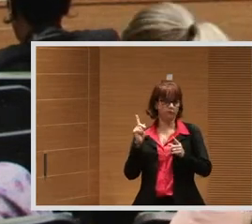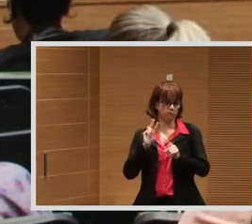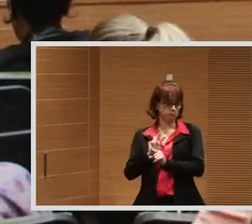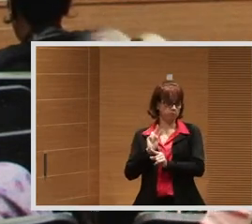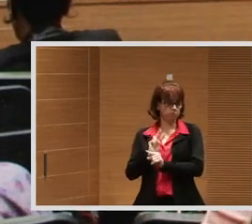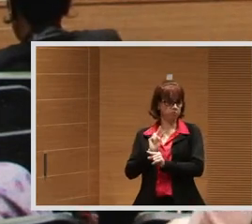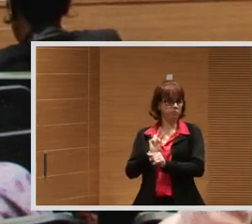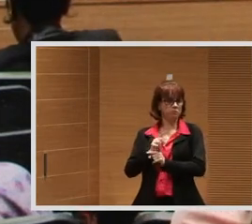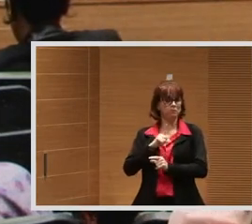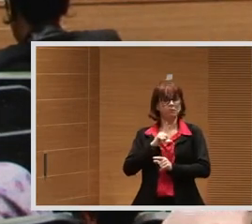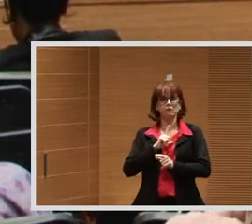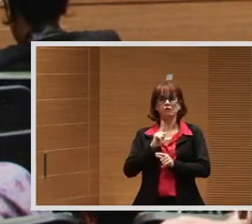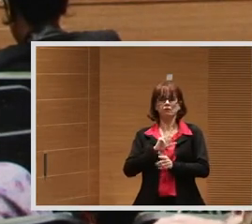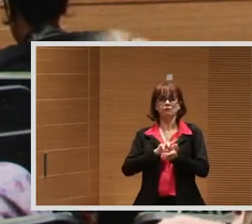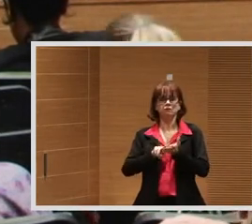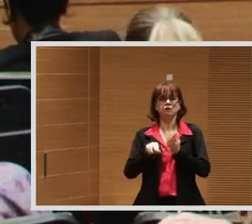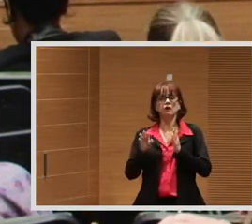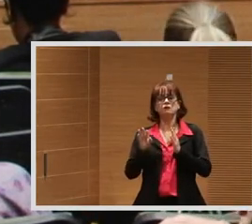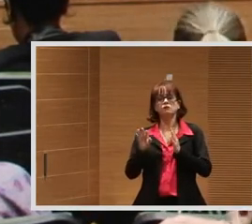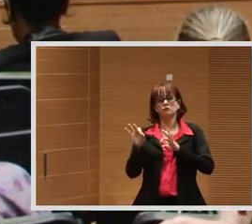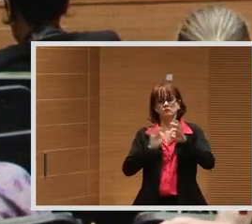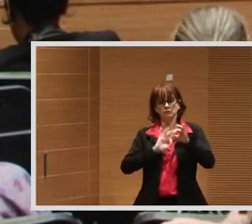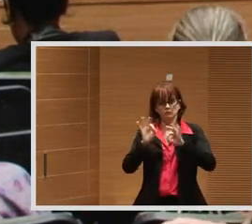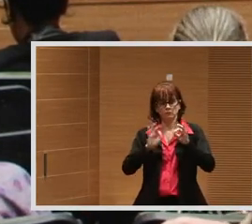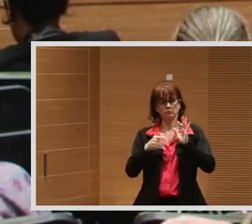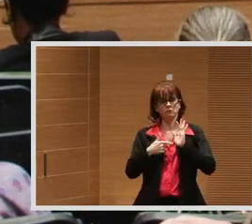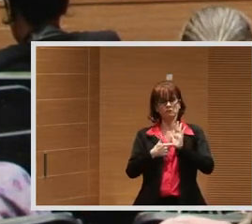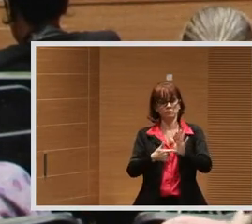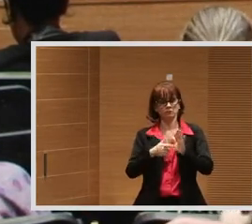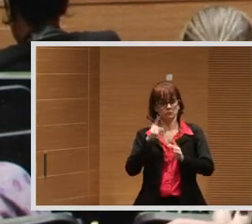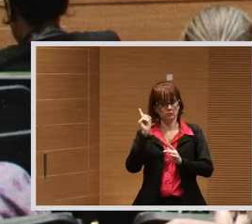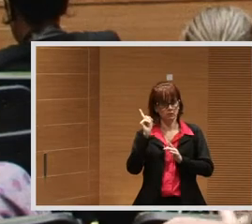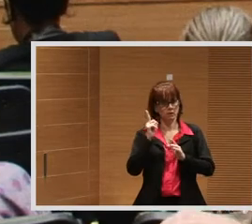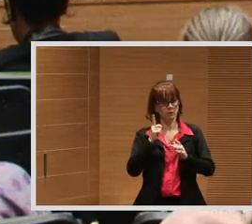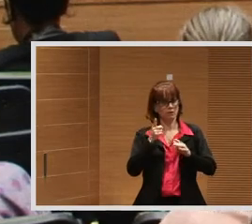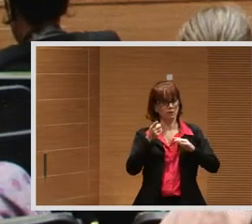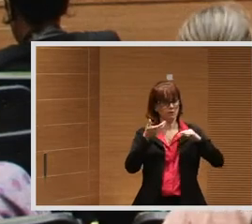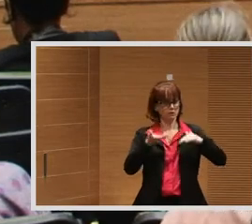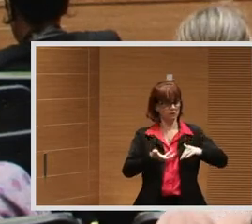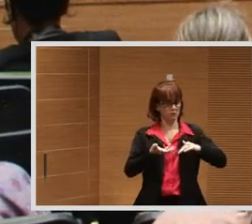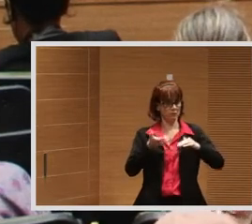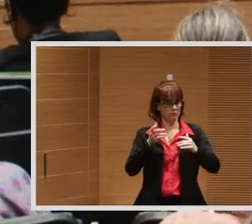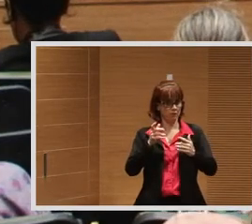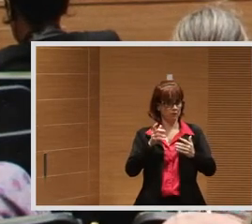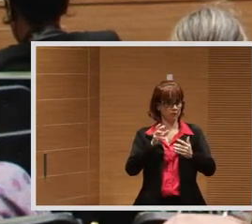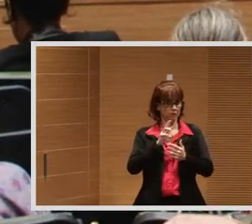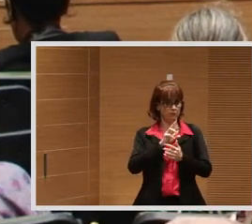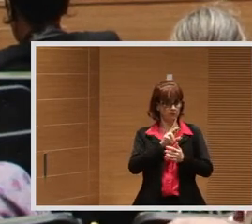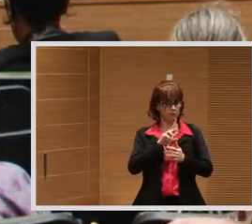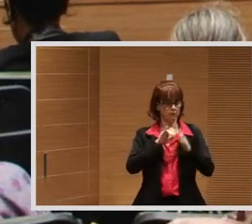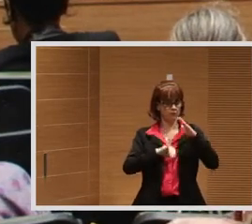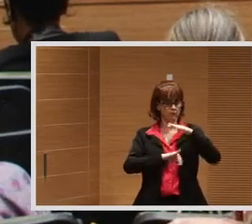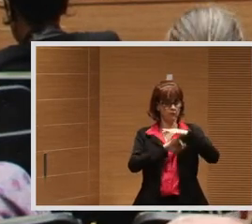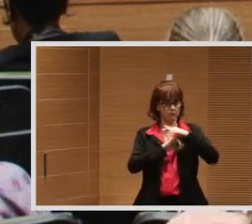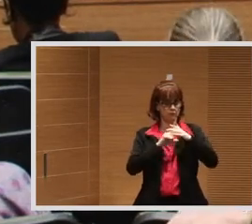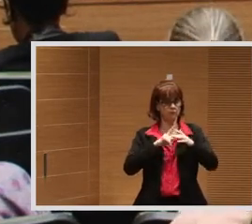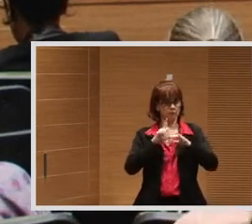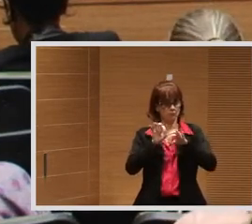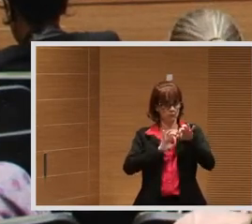vários projetos apresentados no Congresso, que dão forma institucional a isso. Existe um projeto que é,